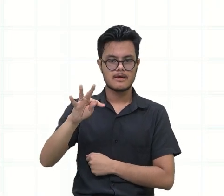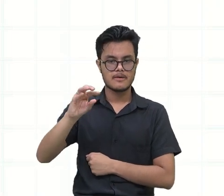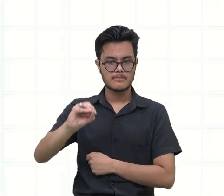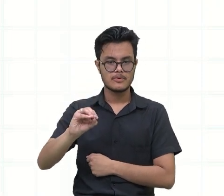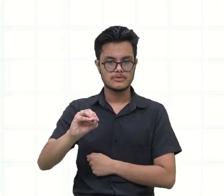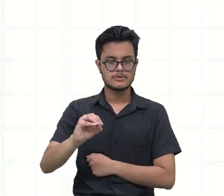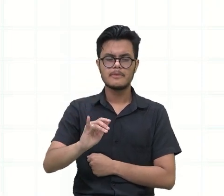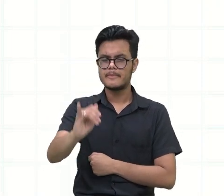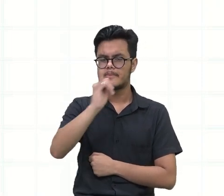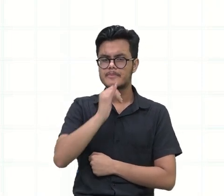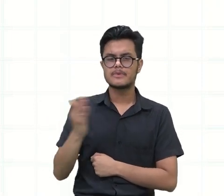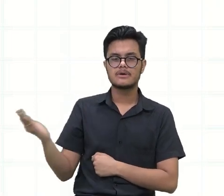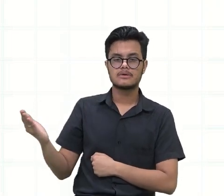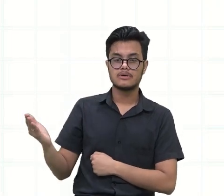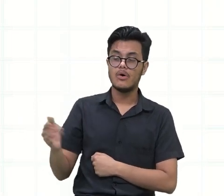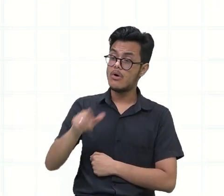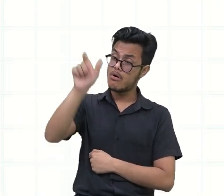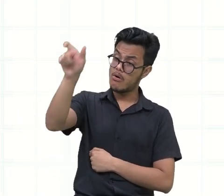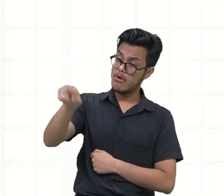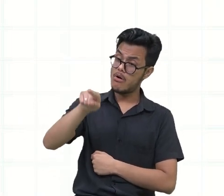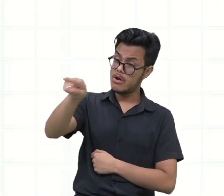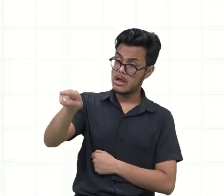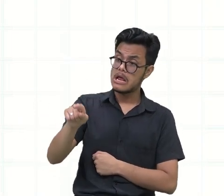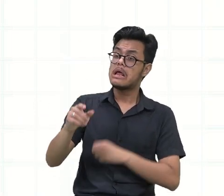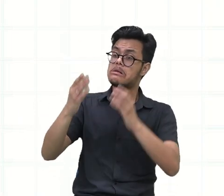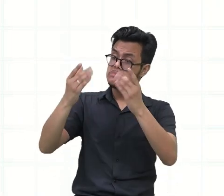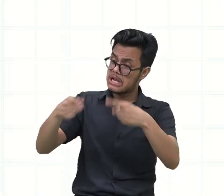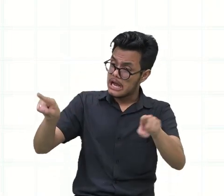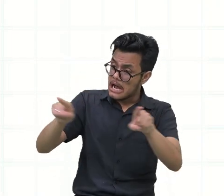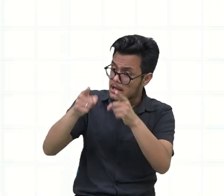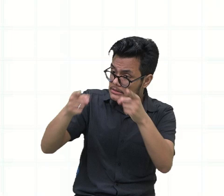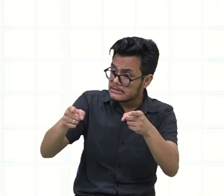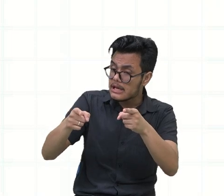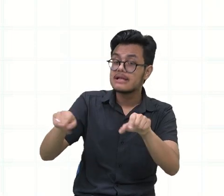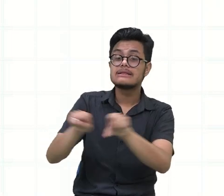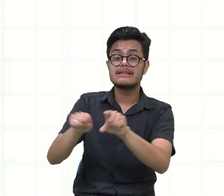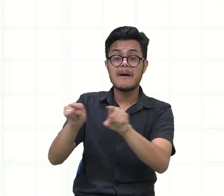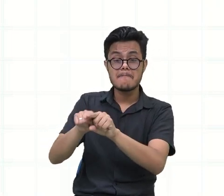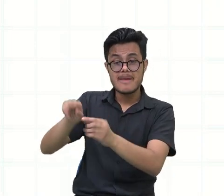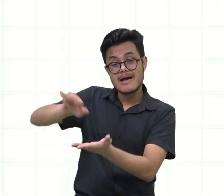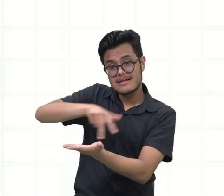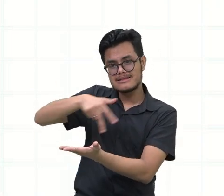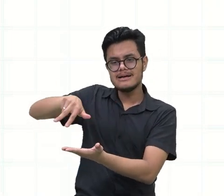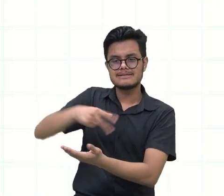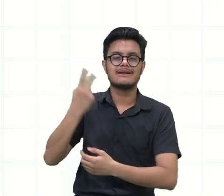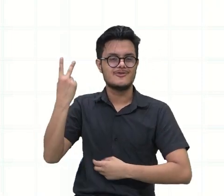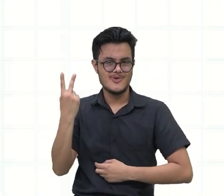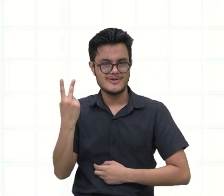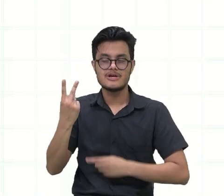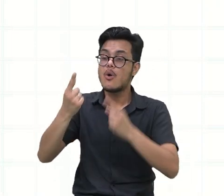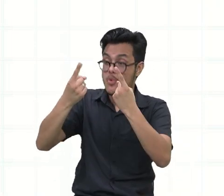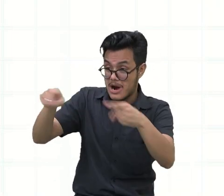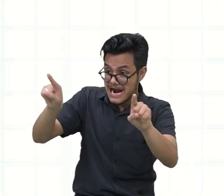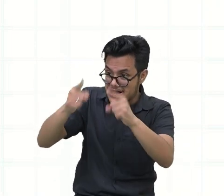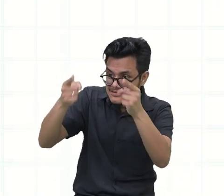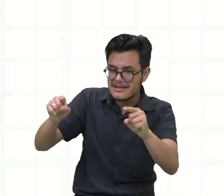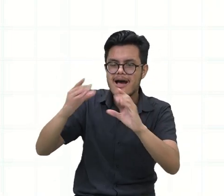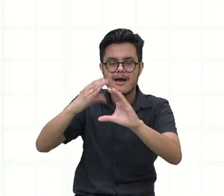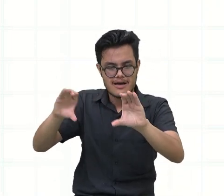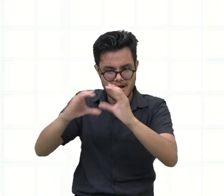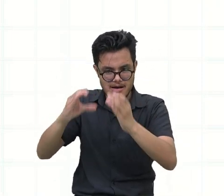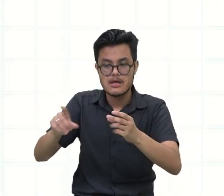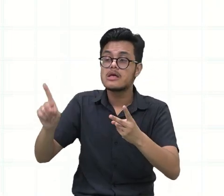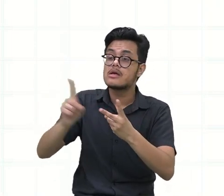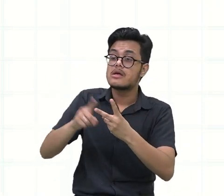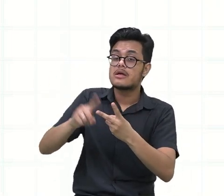ver os exemplos. Ela canta e dança. Vejam bem aqui os dois verbos. Então, eu tenho a primeira oração e